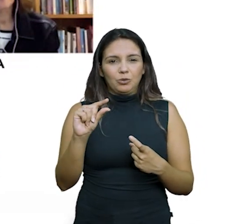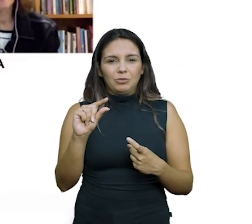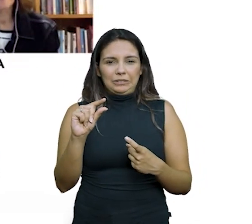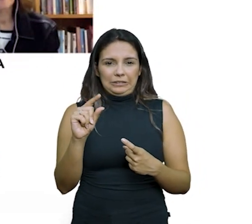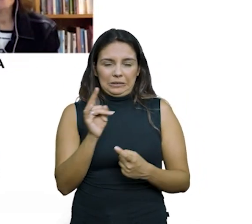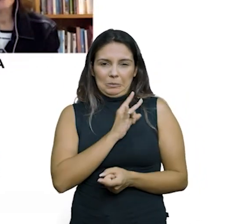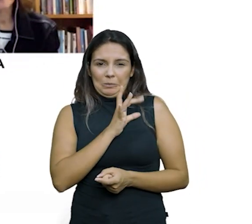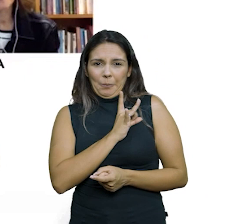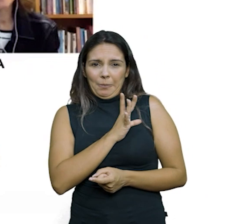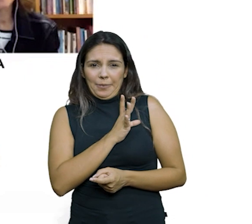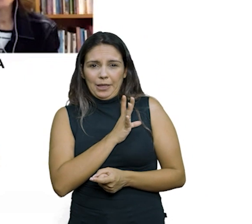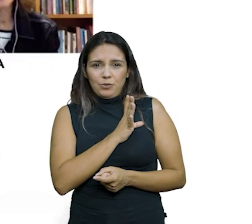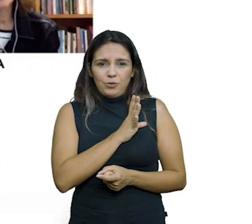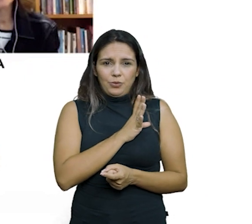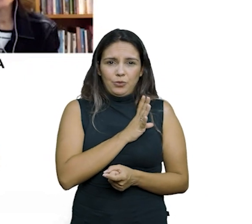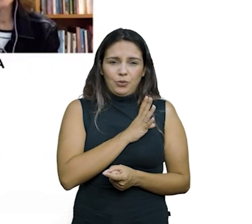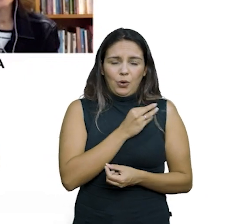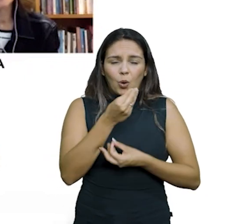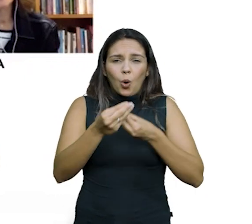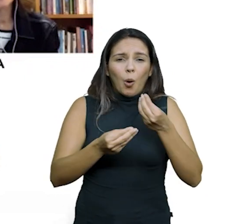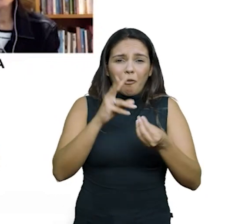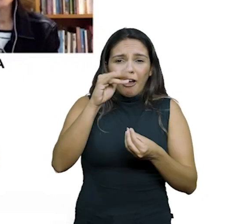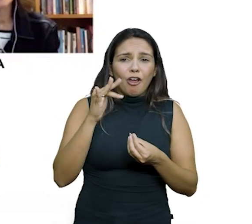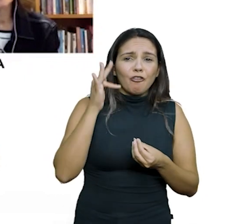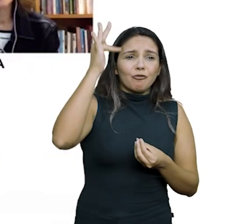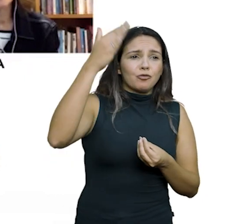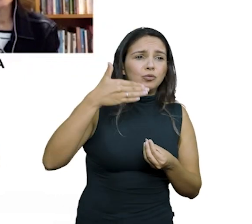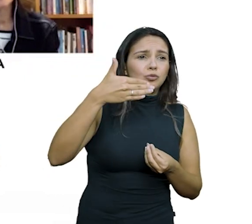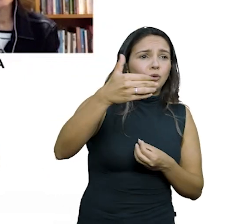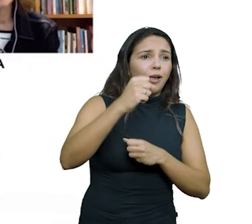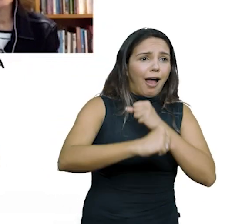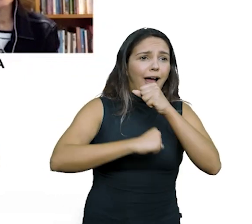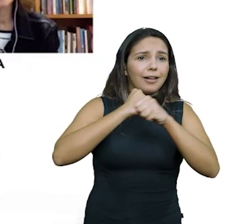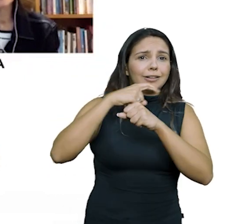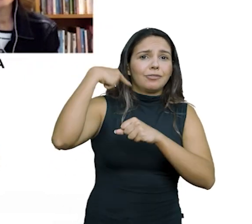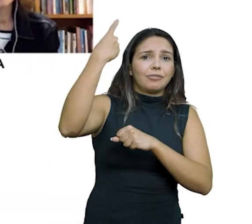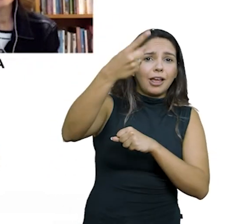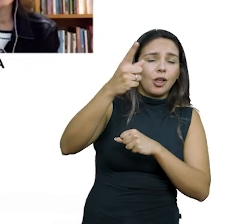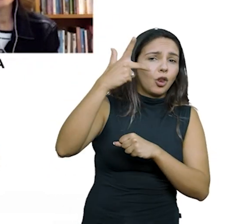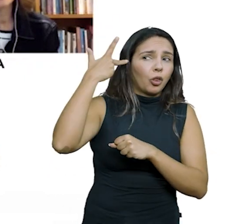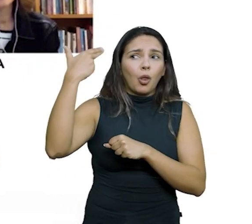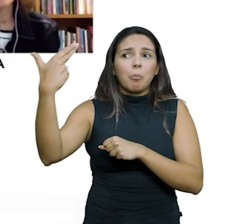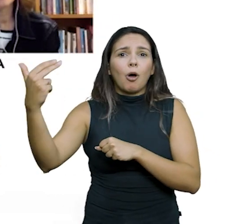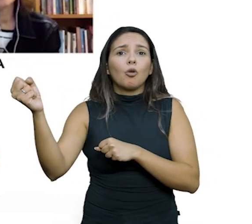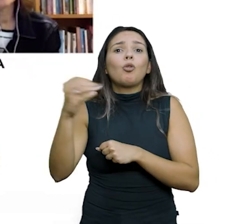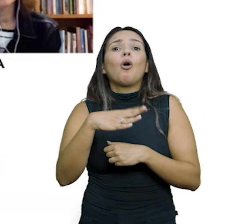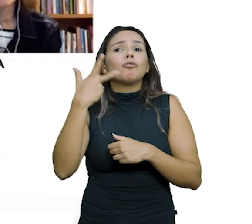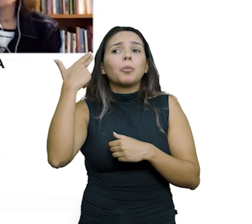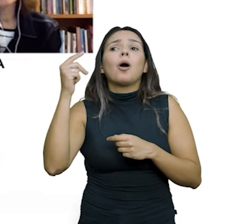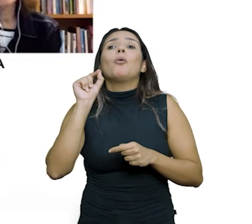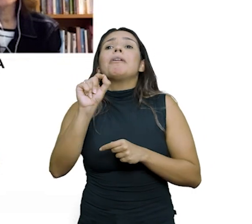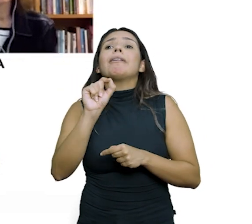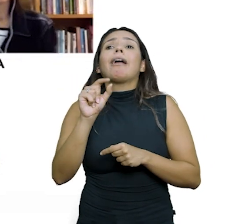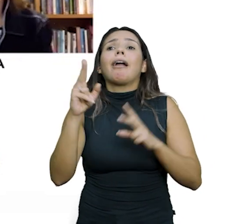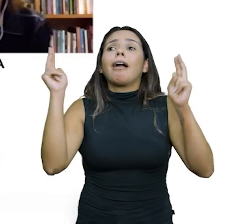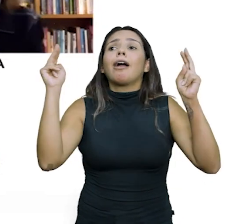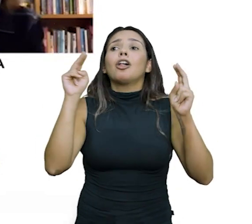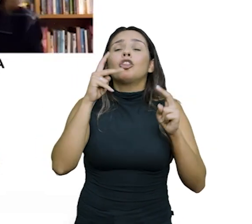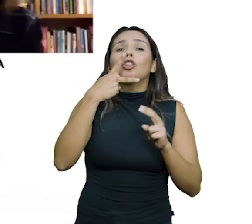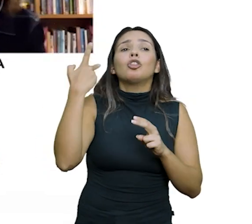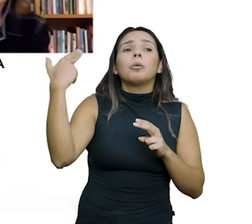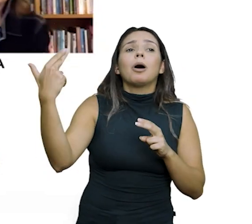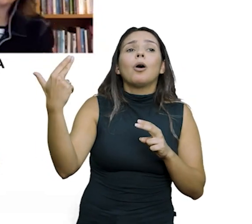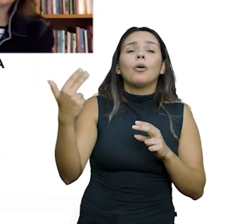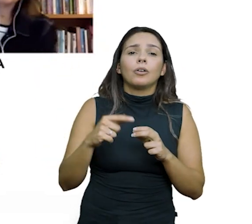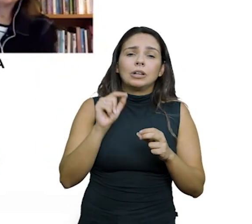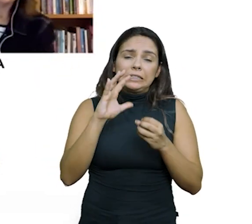de apreensão de como vai ser o ano que vem, qual é o normal, em que momento essa pandemia, essa